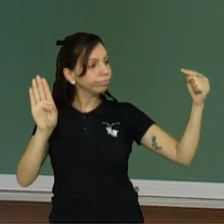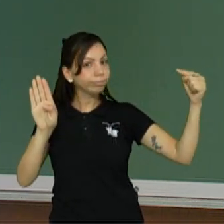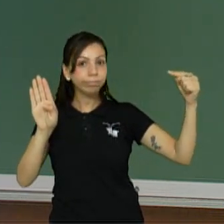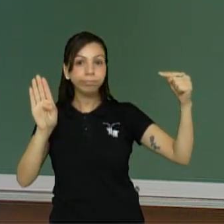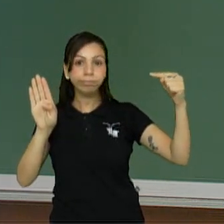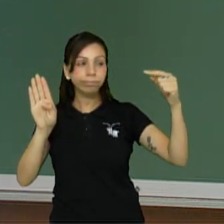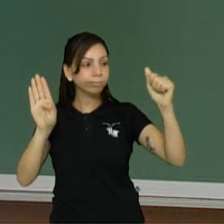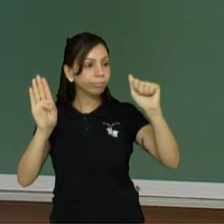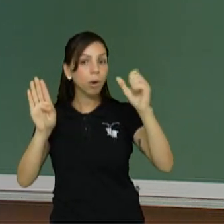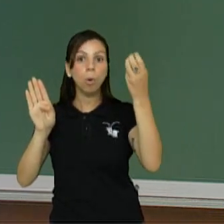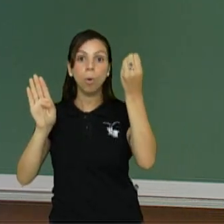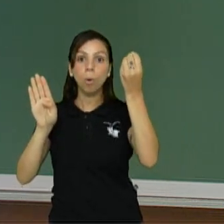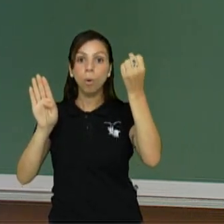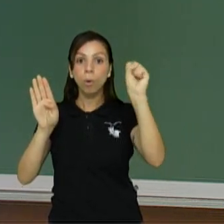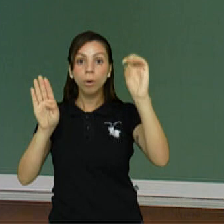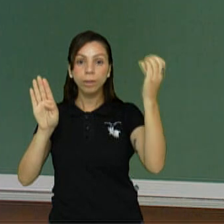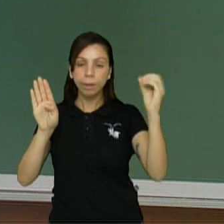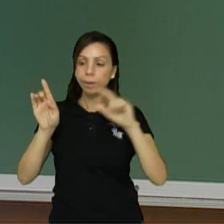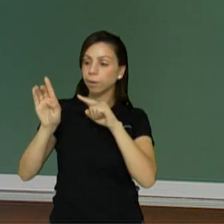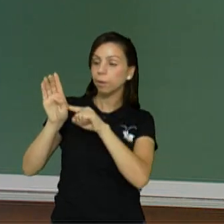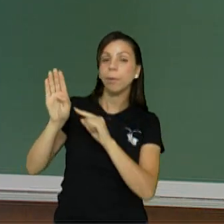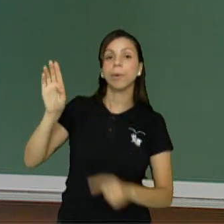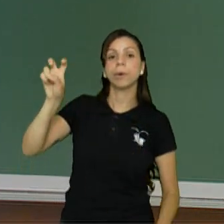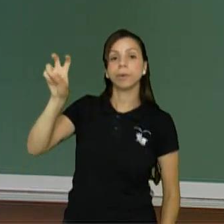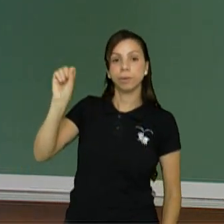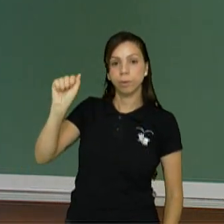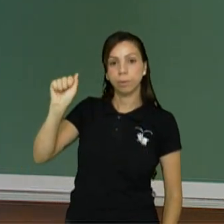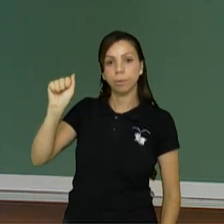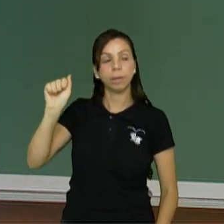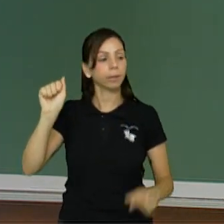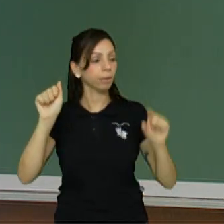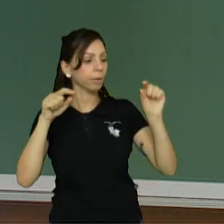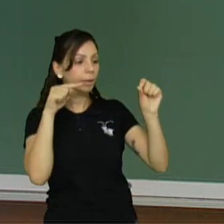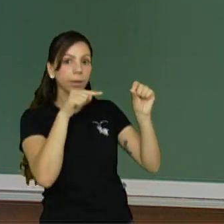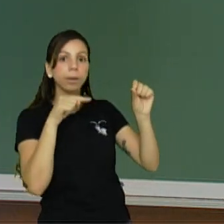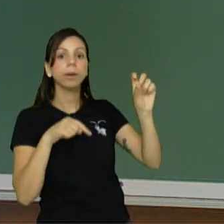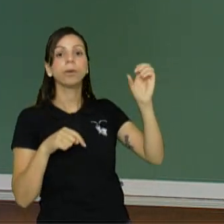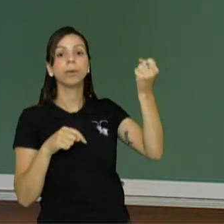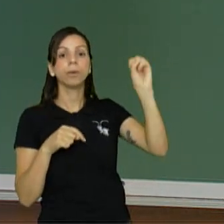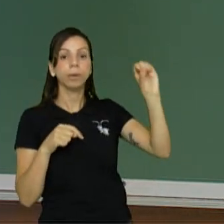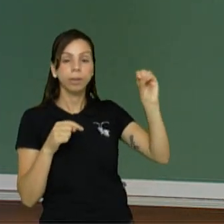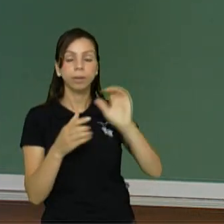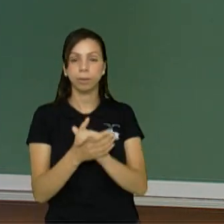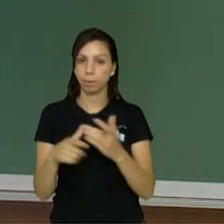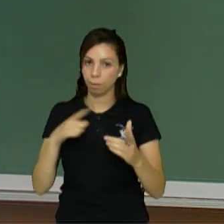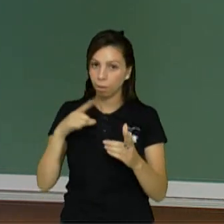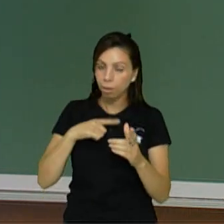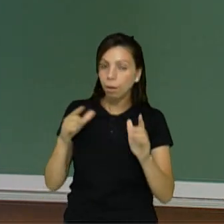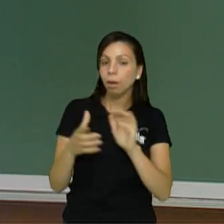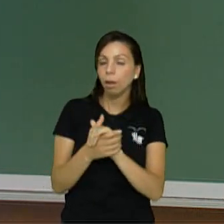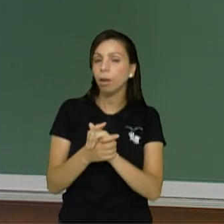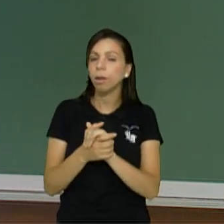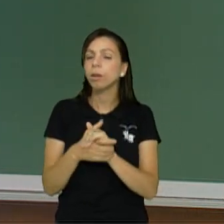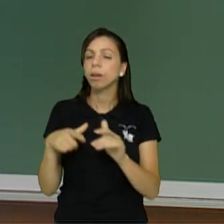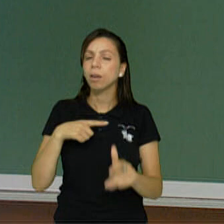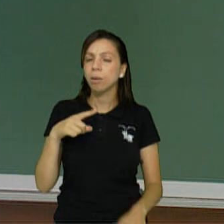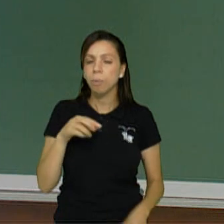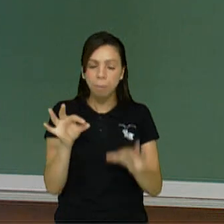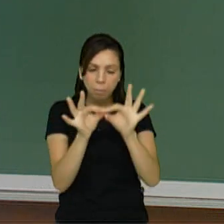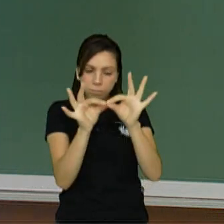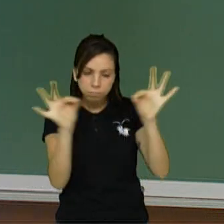por hora. O da frente a 50, o de trás a 80. Você concorda que existe uma velocidade relativa entre eles de